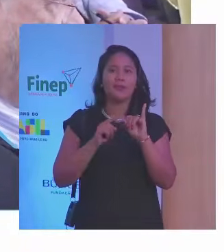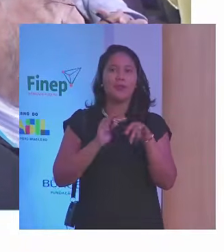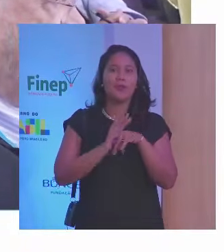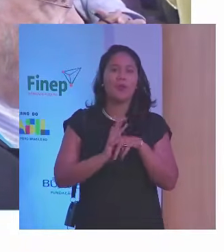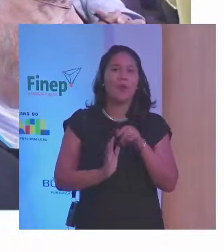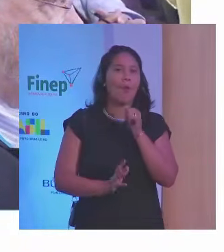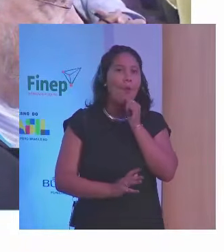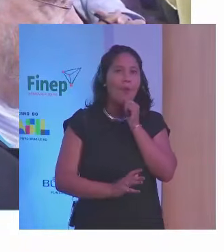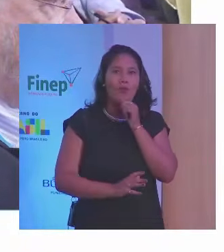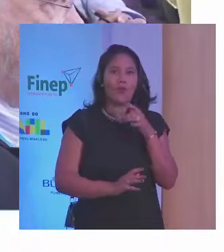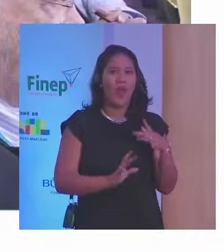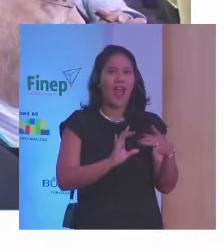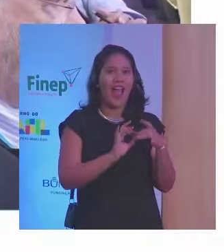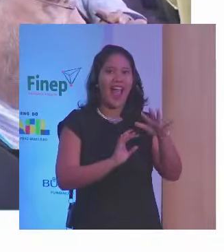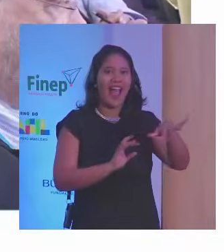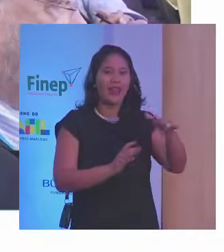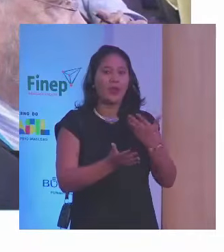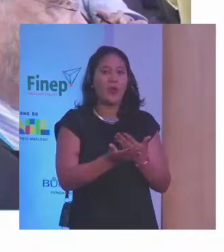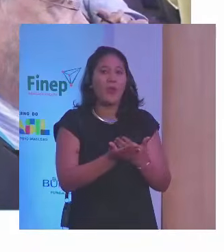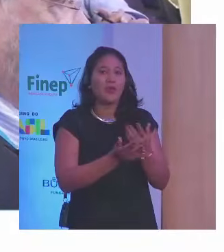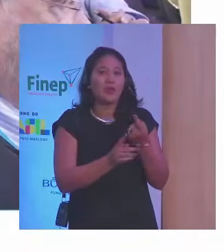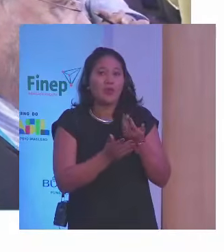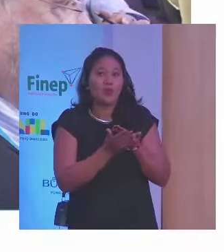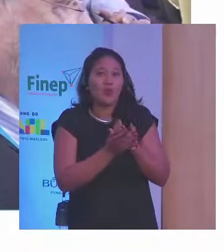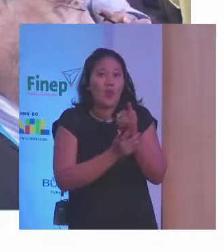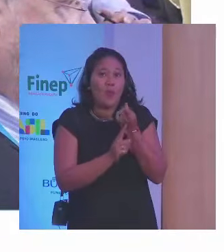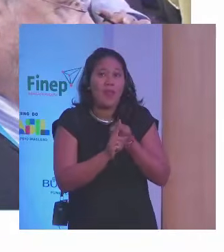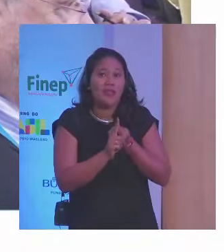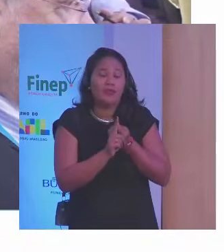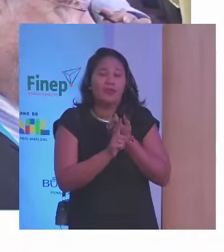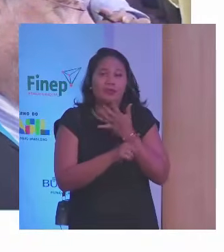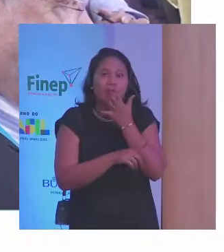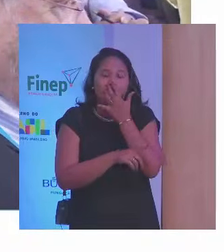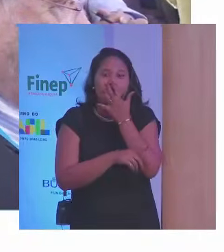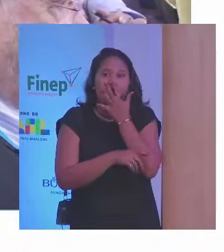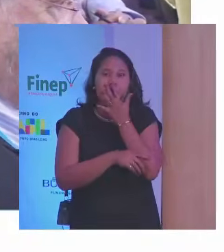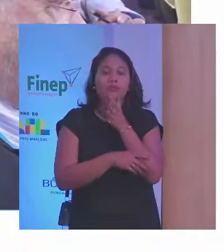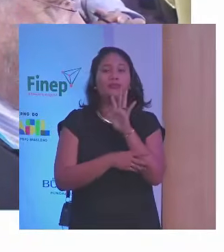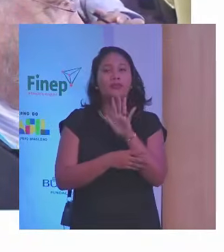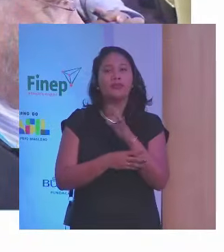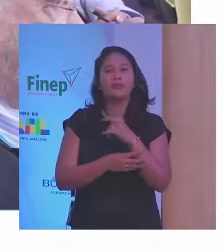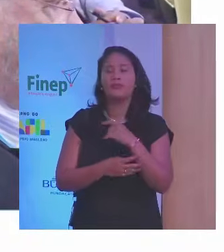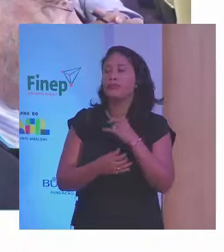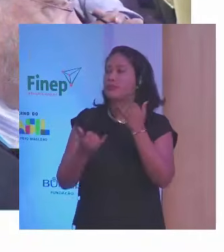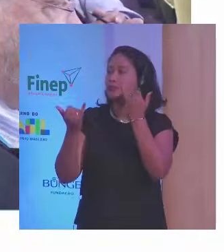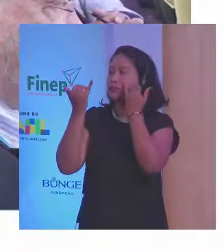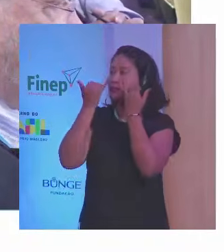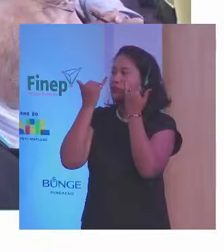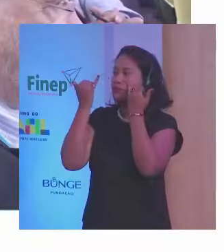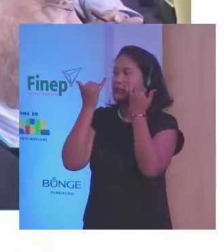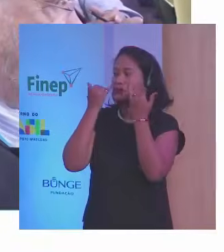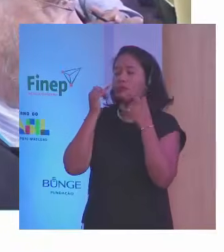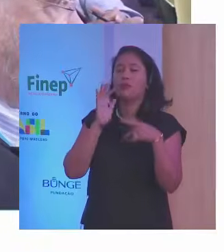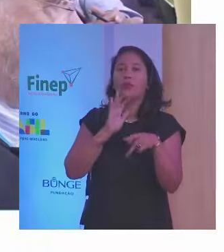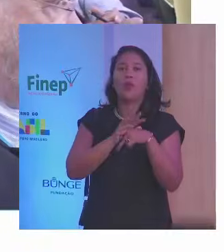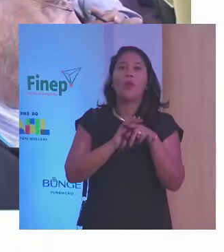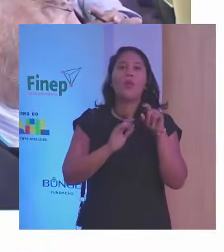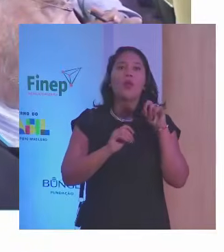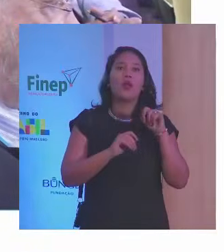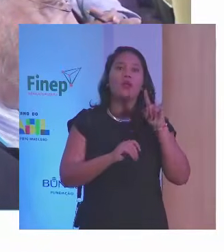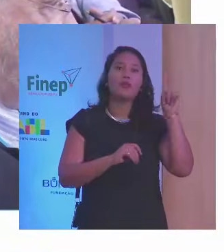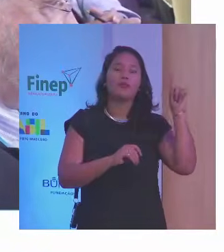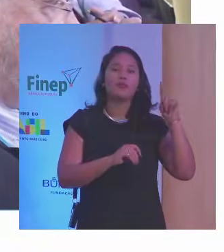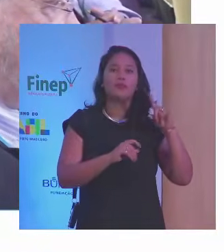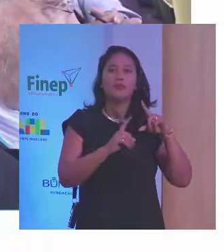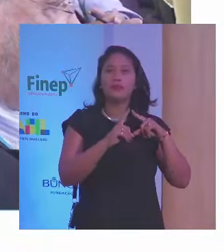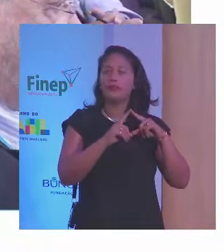diplomacia científica, comecei a estudar há um mês, estou encantada. Só que daí eu acabei de ouvir do Itamaraty que não é mais para